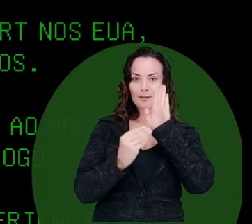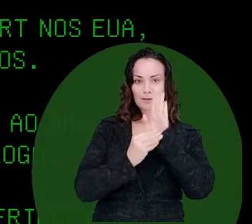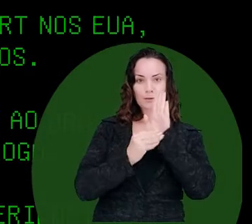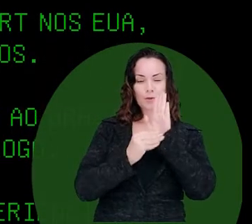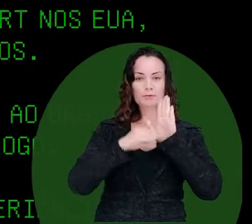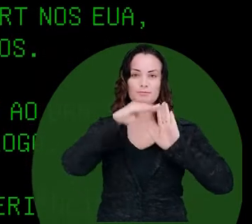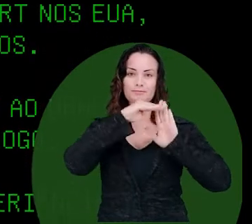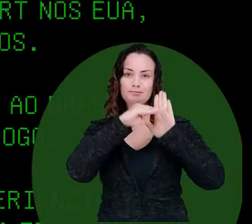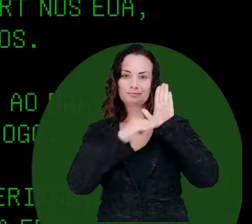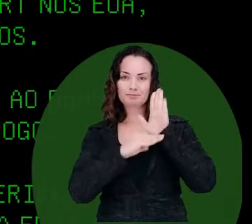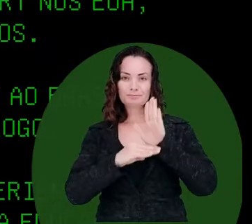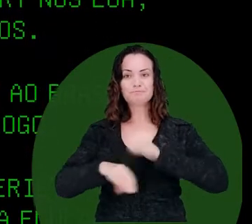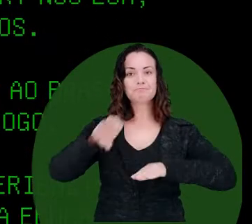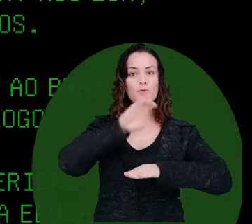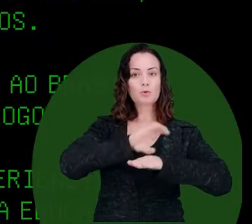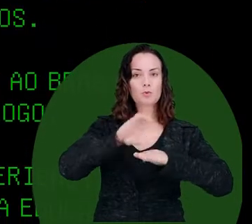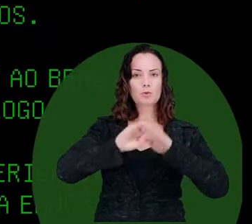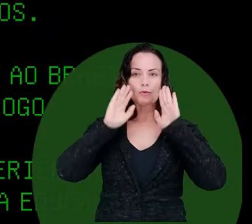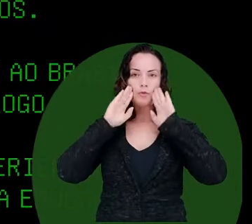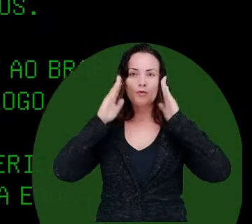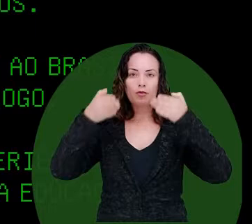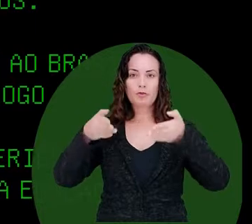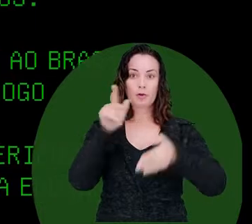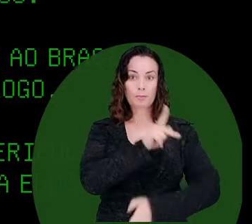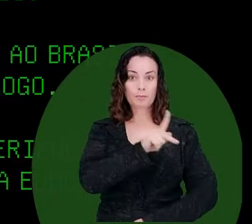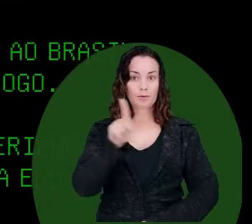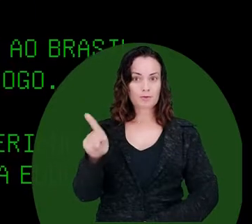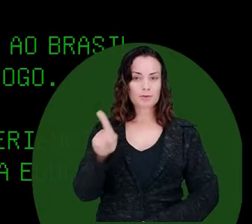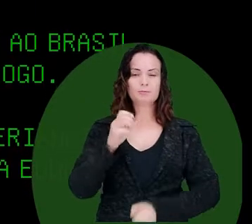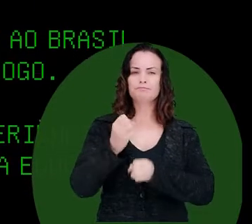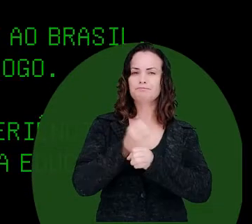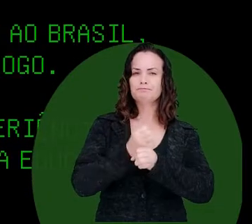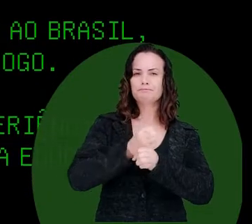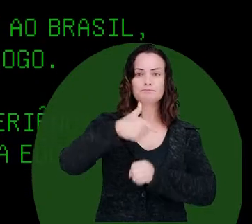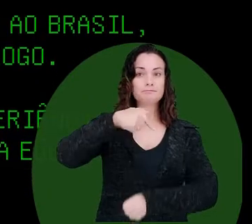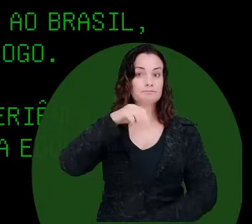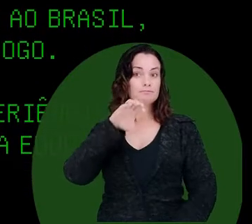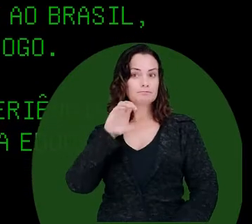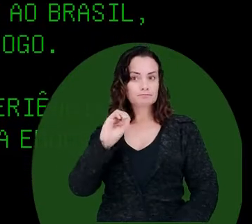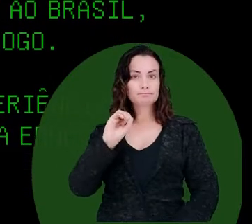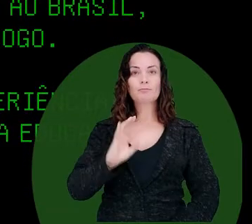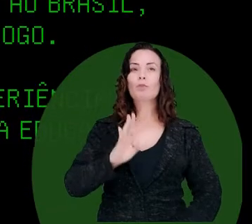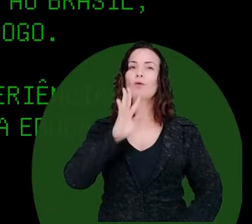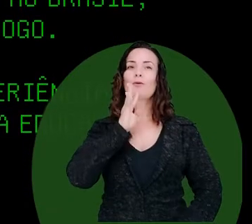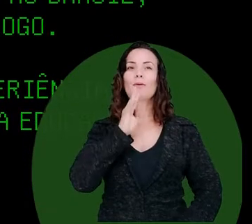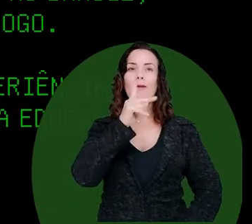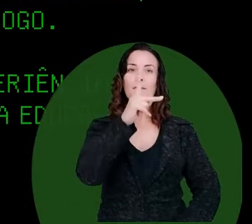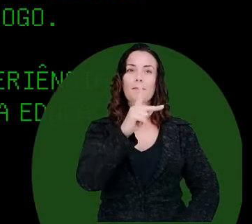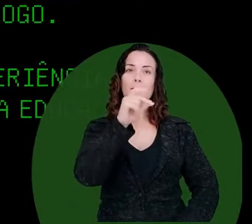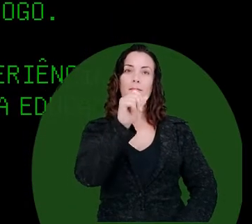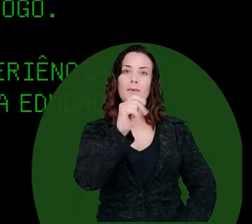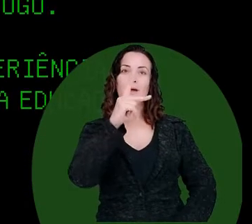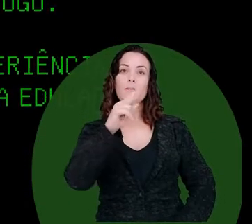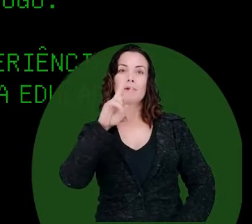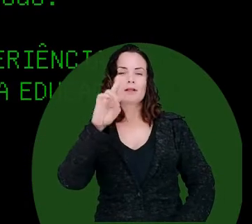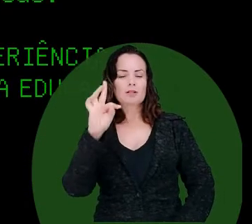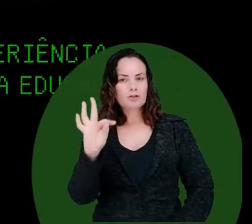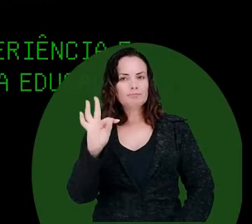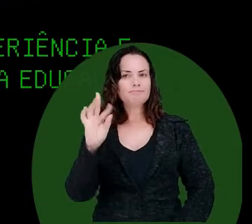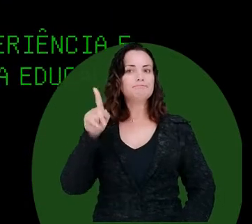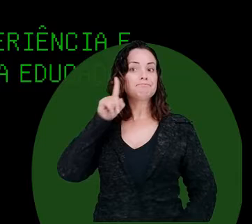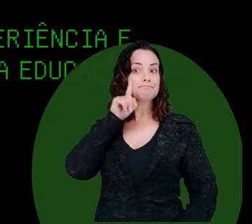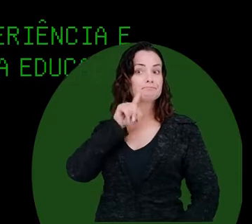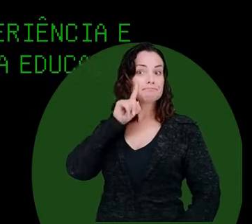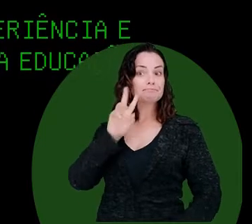formação continuada de professores. Na década de 70, conheceu Seymour Papert nos Estados Unidos,